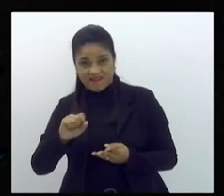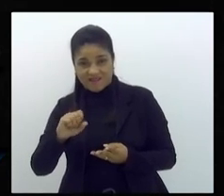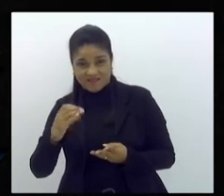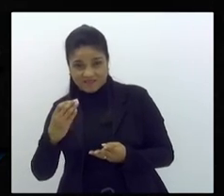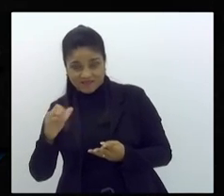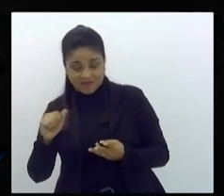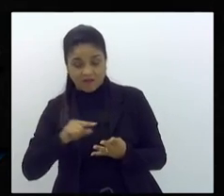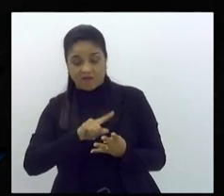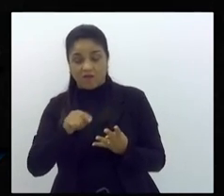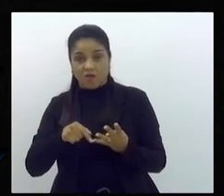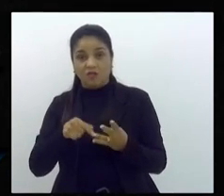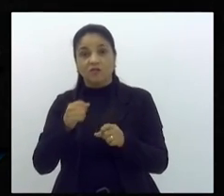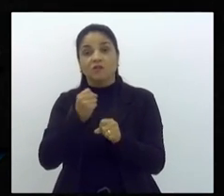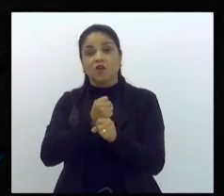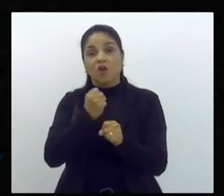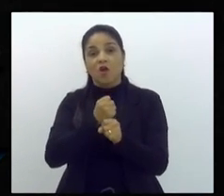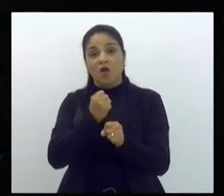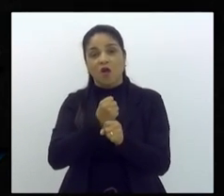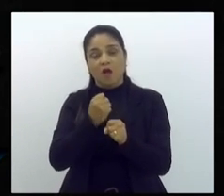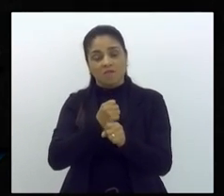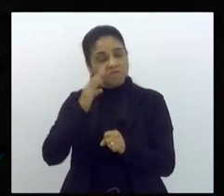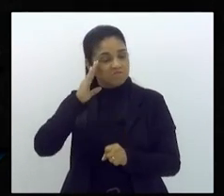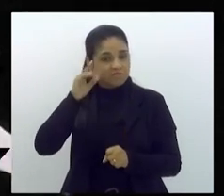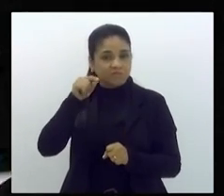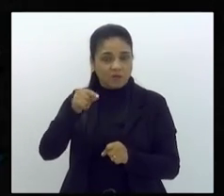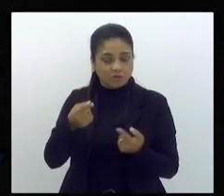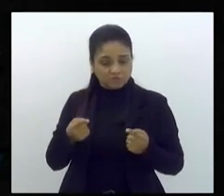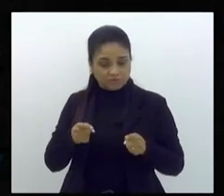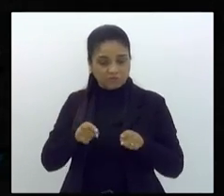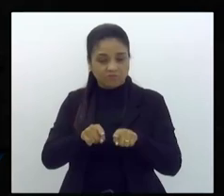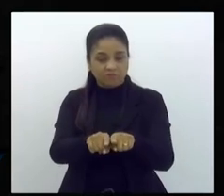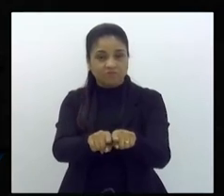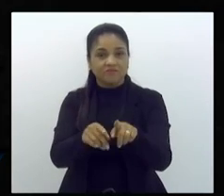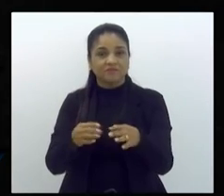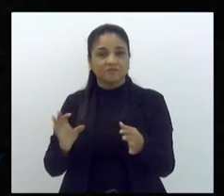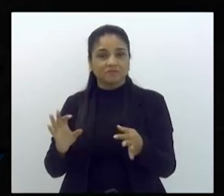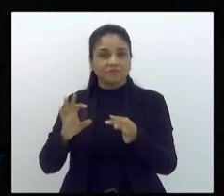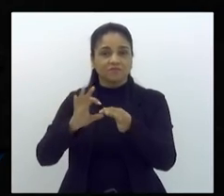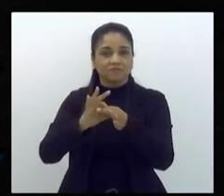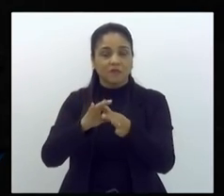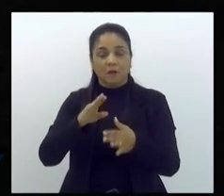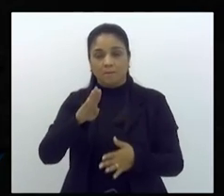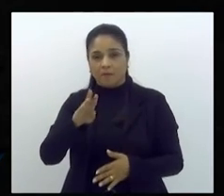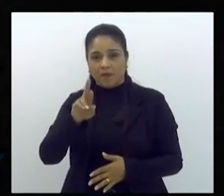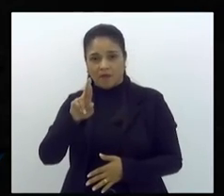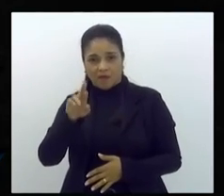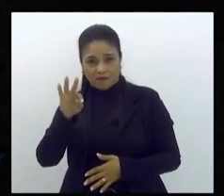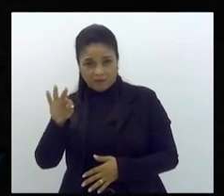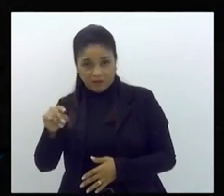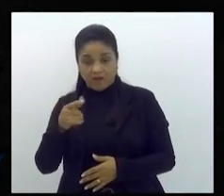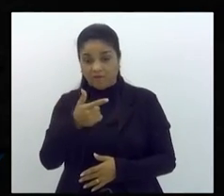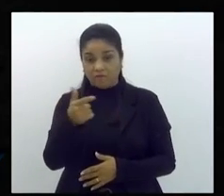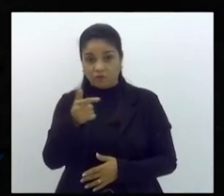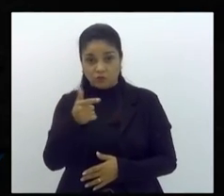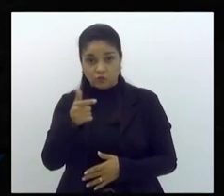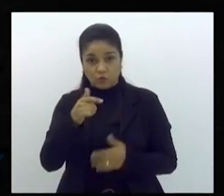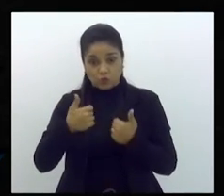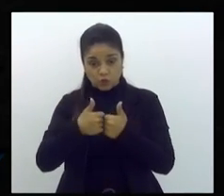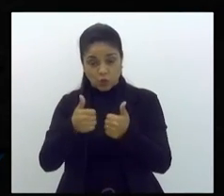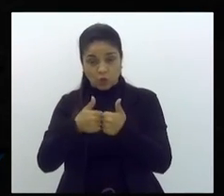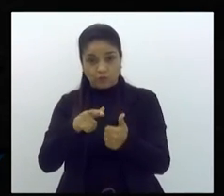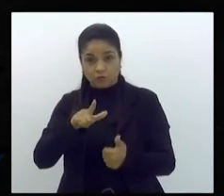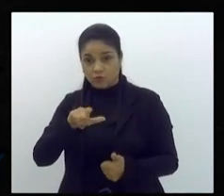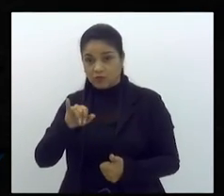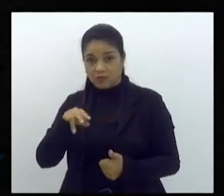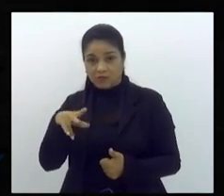do terminal intermodal gentileza que vai integrar o BRT Transbrasil 22 linhas de ônibus e as linhas